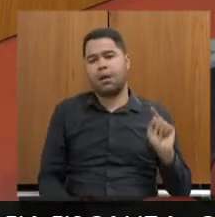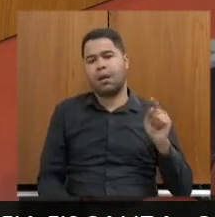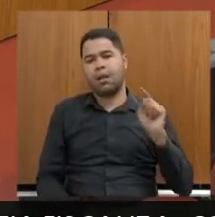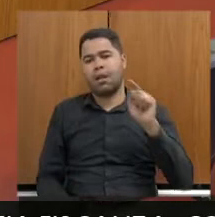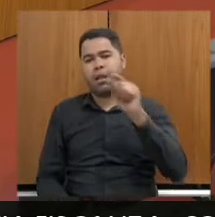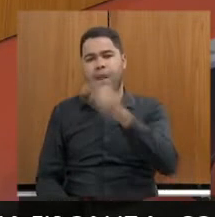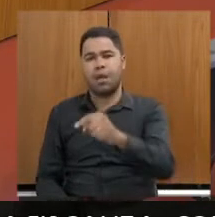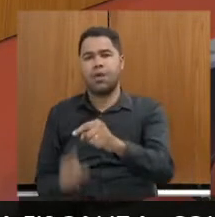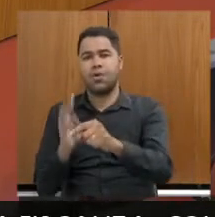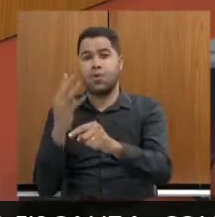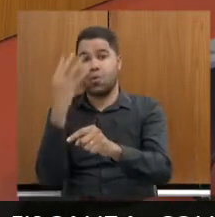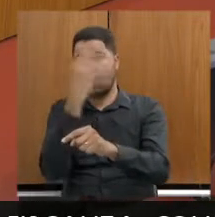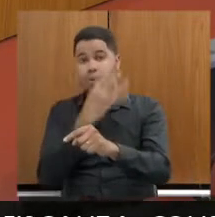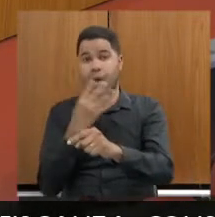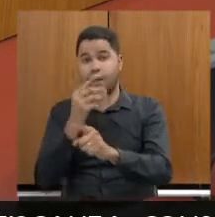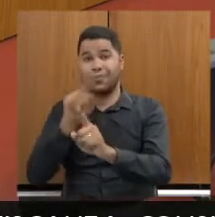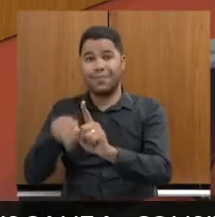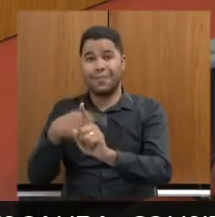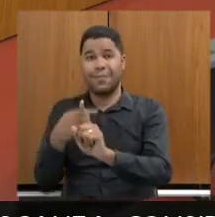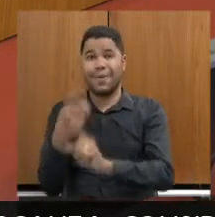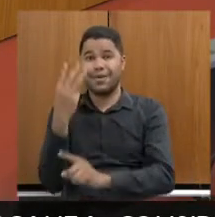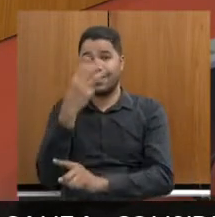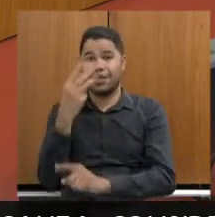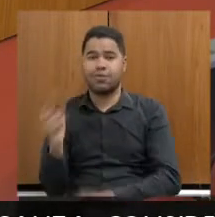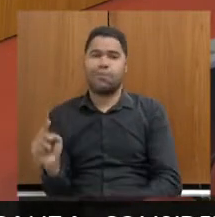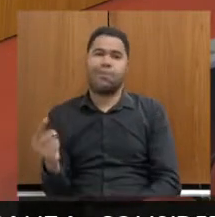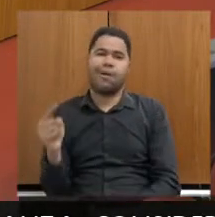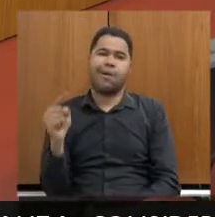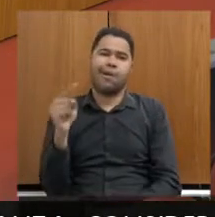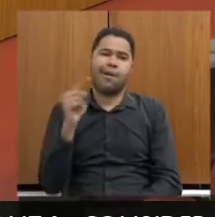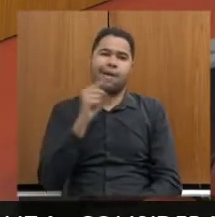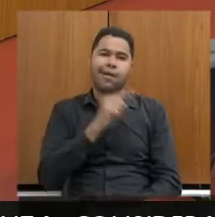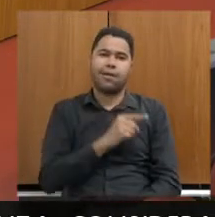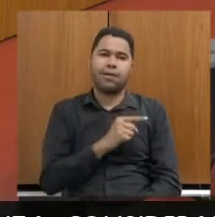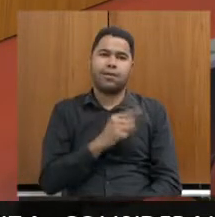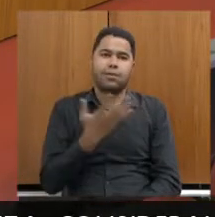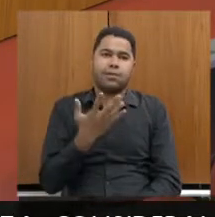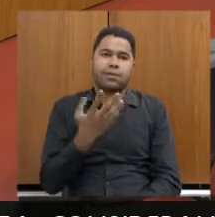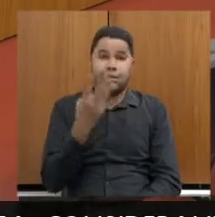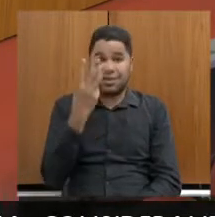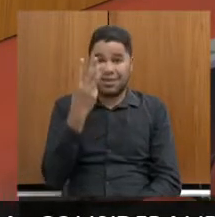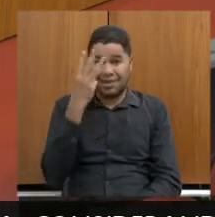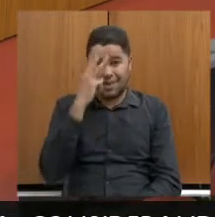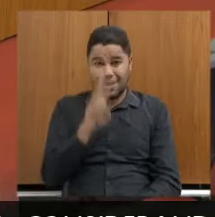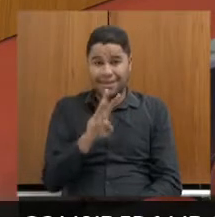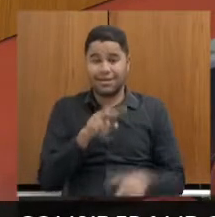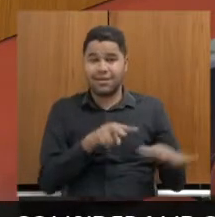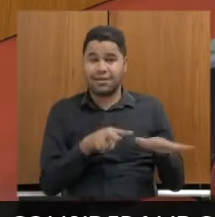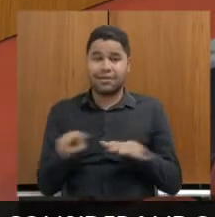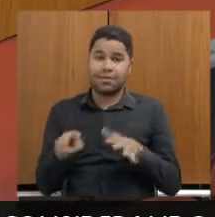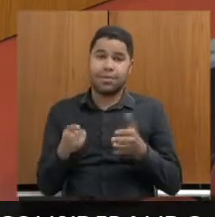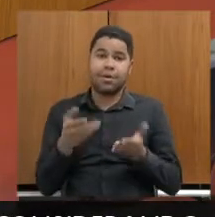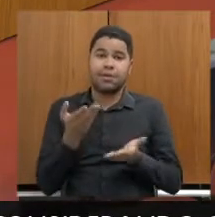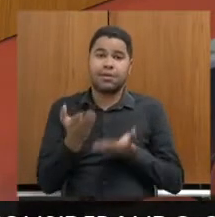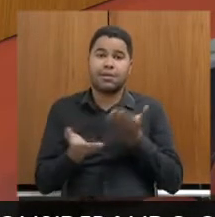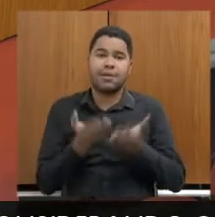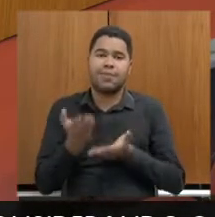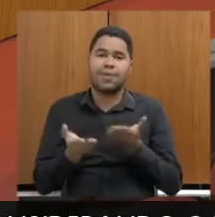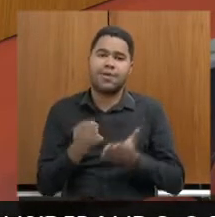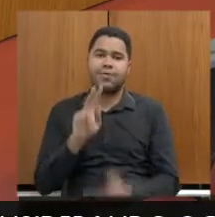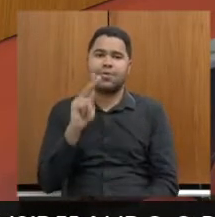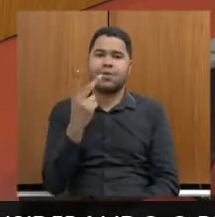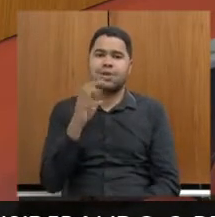quatro horas de uma sessão de hemodiálise mais três horas se deslocando perdendo três dias na semana praticamente não tratamento de